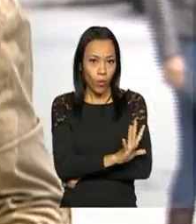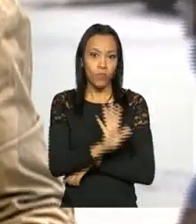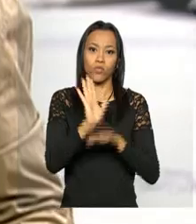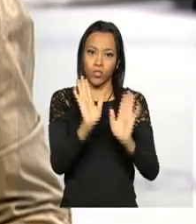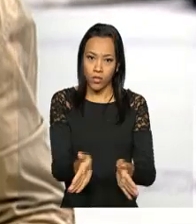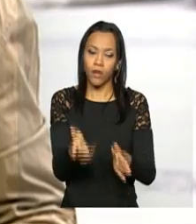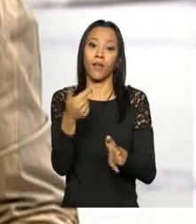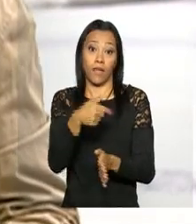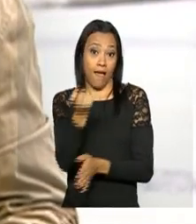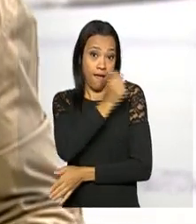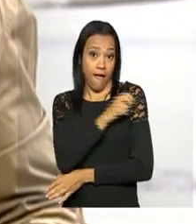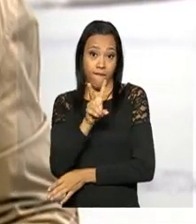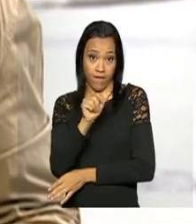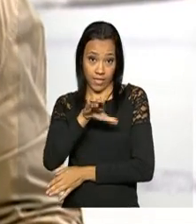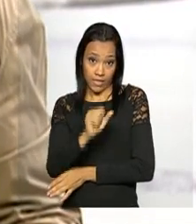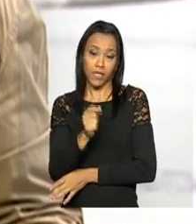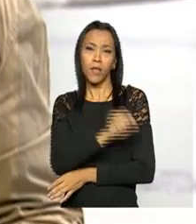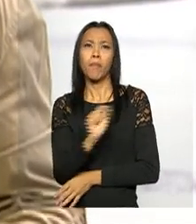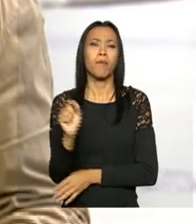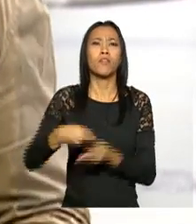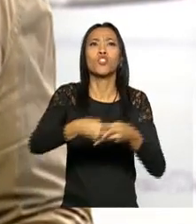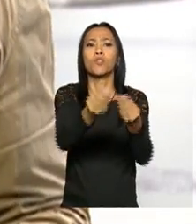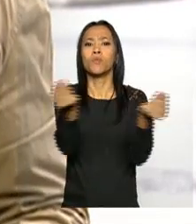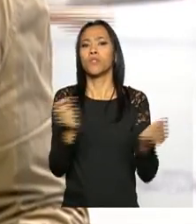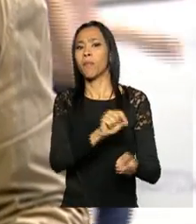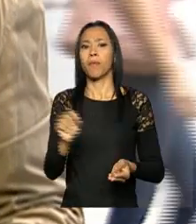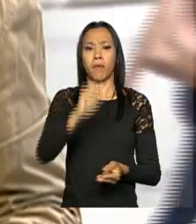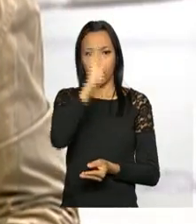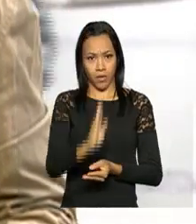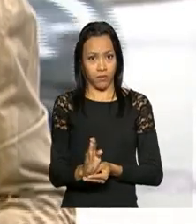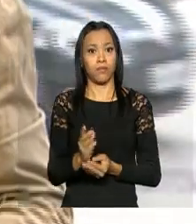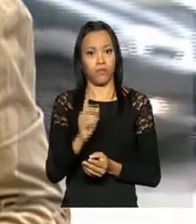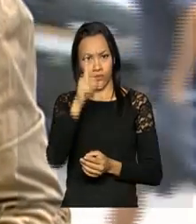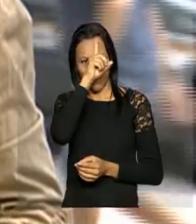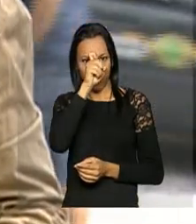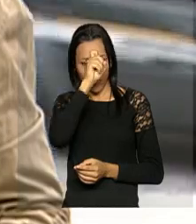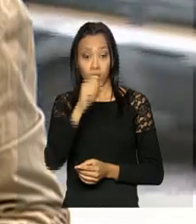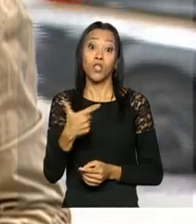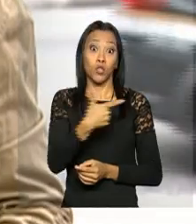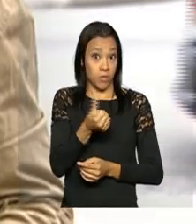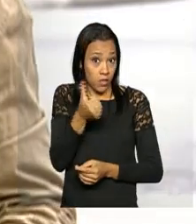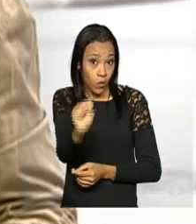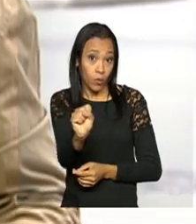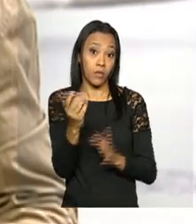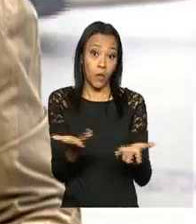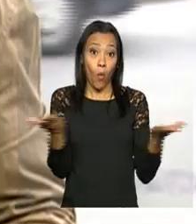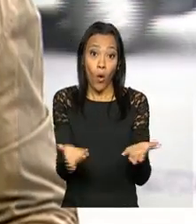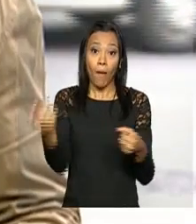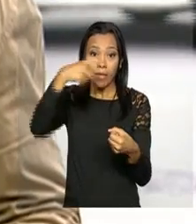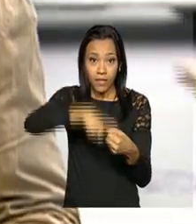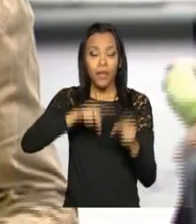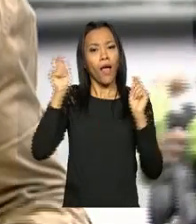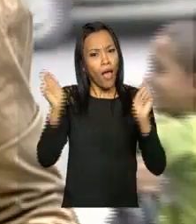que ela esteja disponível nos postos de saúde em 2018. A assinatura dessa parceria hoje aqui em São Paulo é para garantir